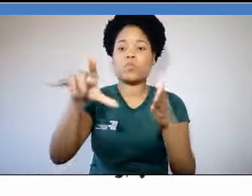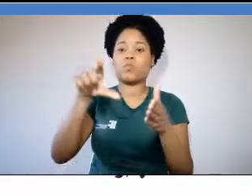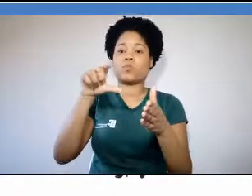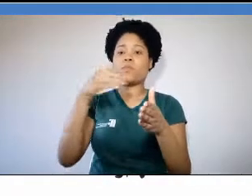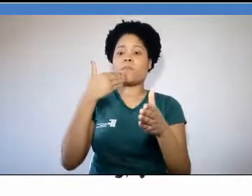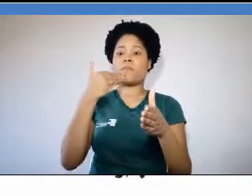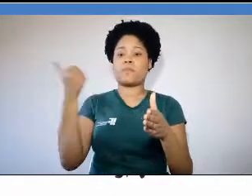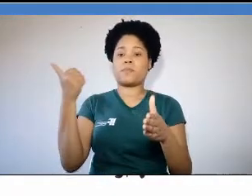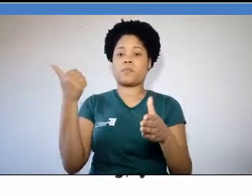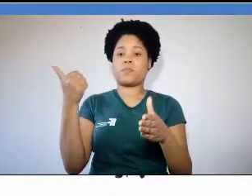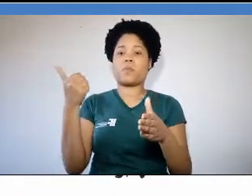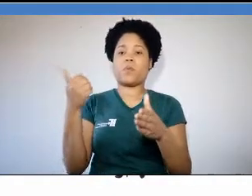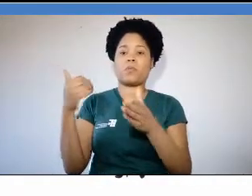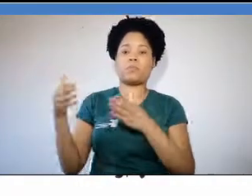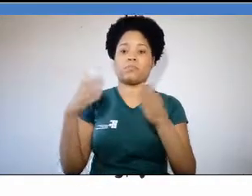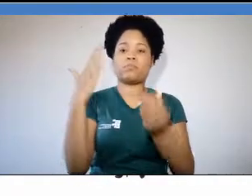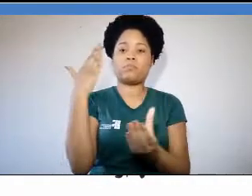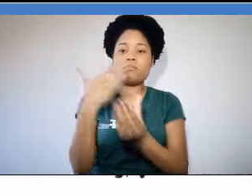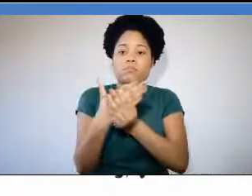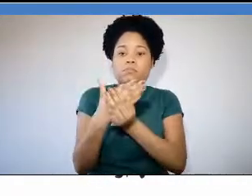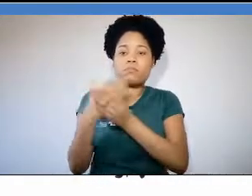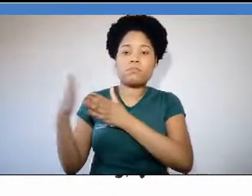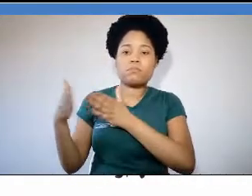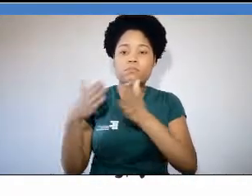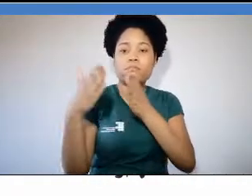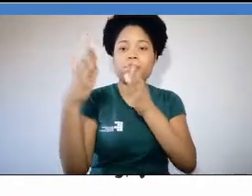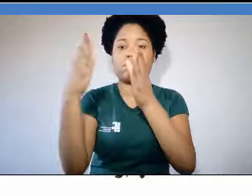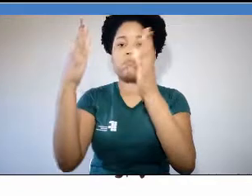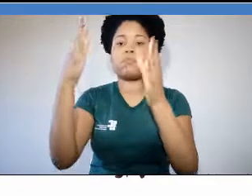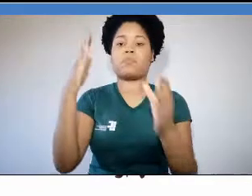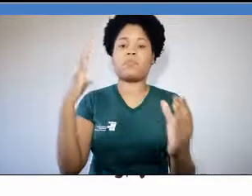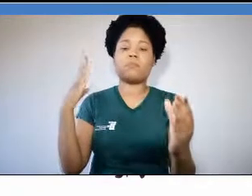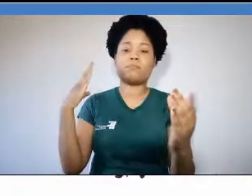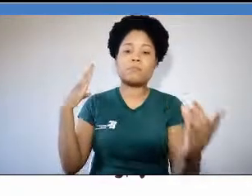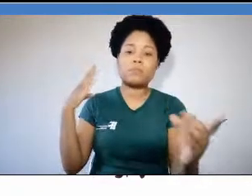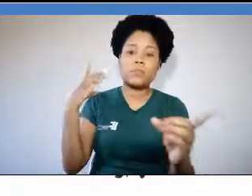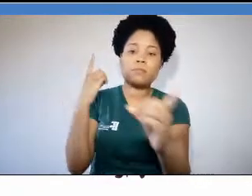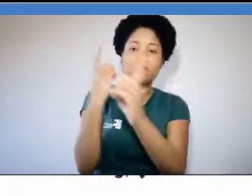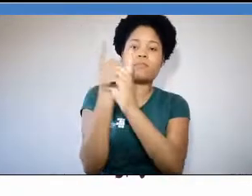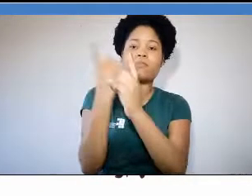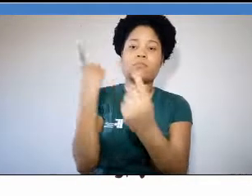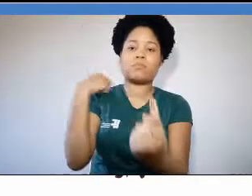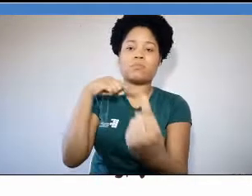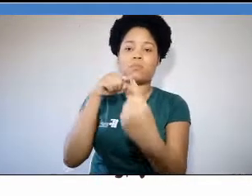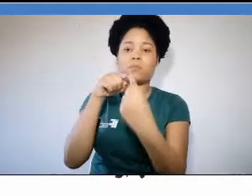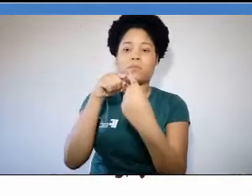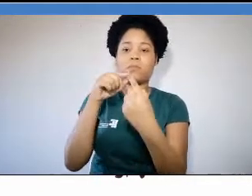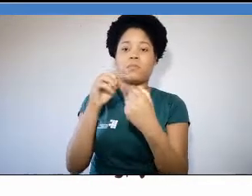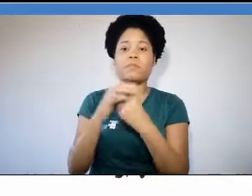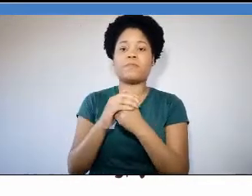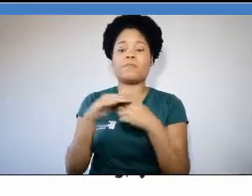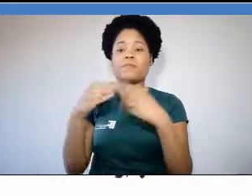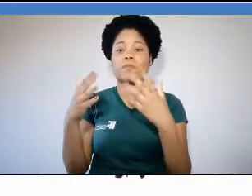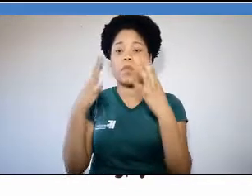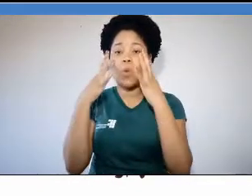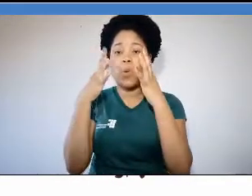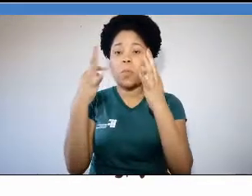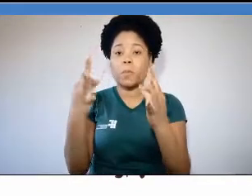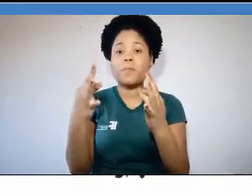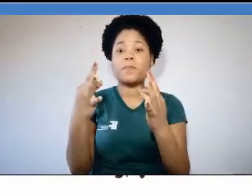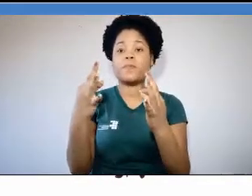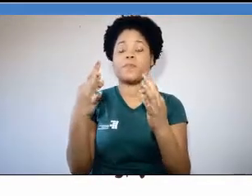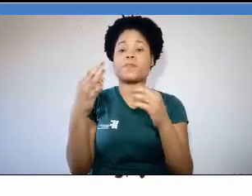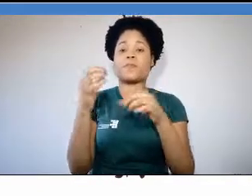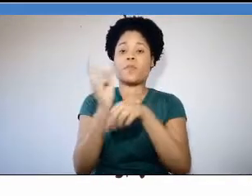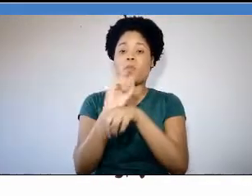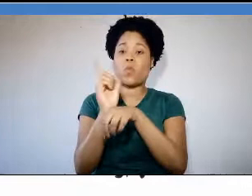melhor rota que um determinado pacote de dados deve seguir para chegar ao seu destino. Observem